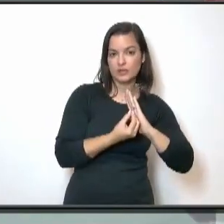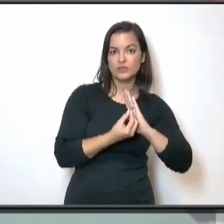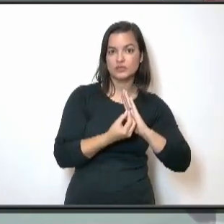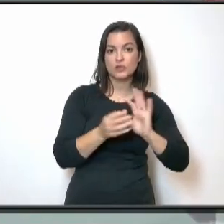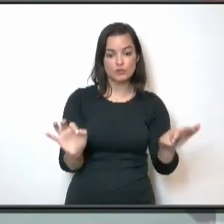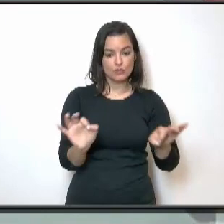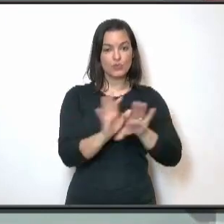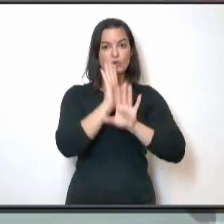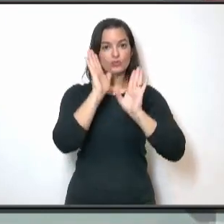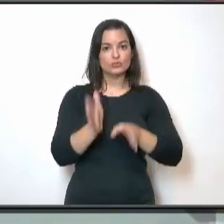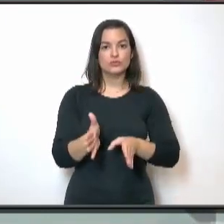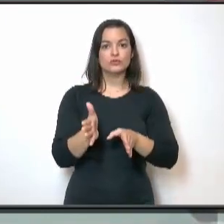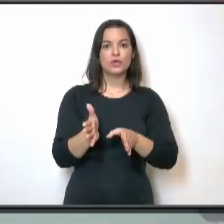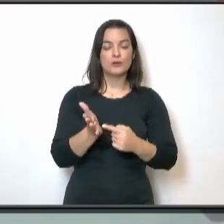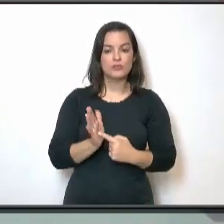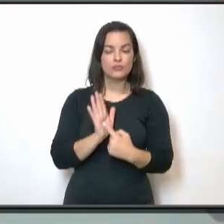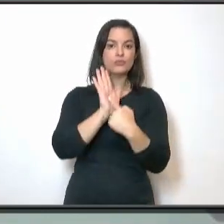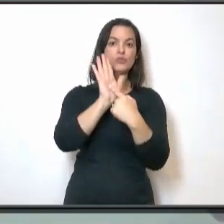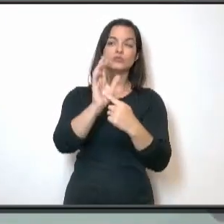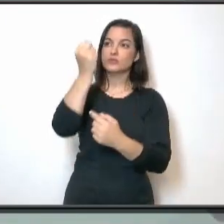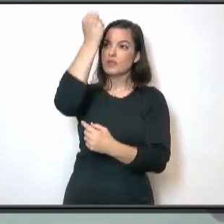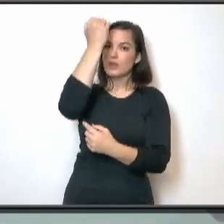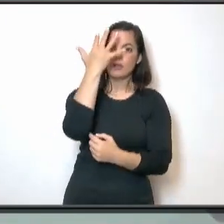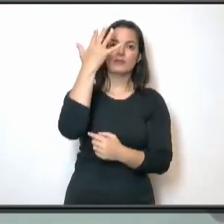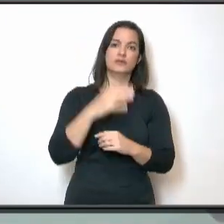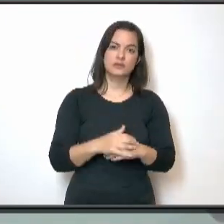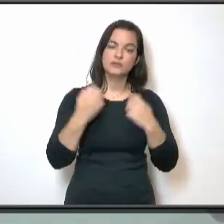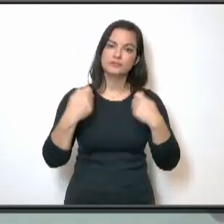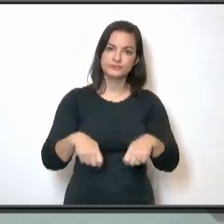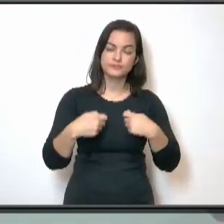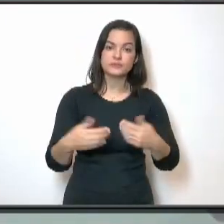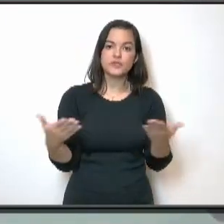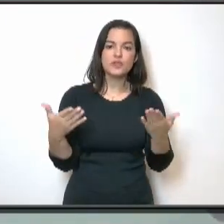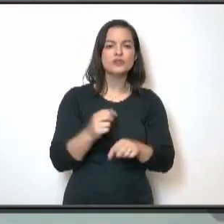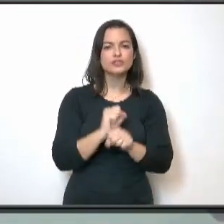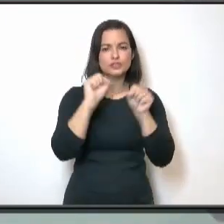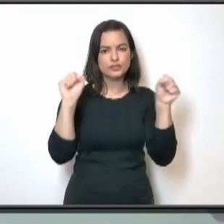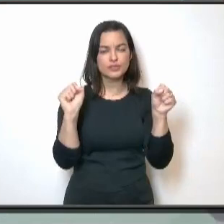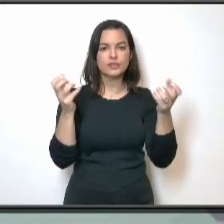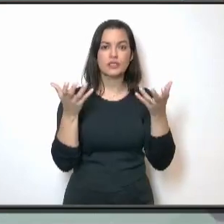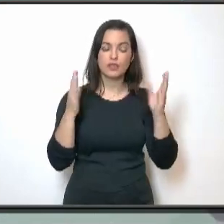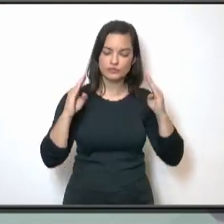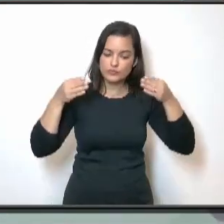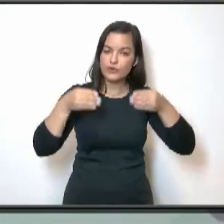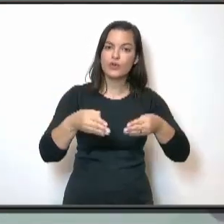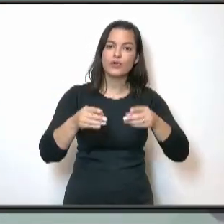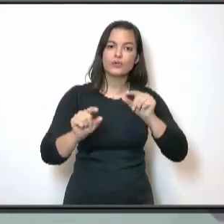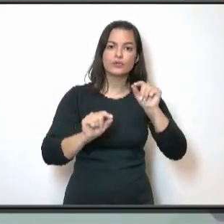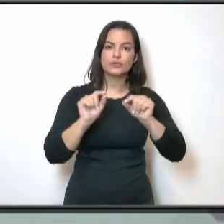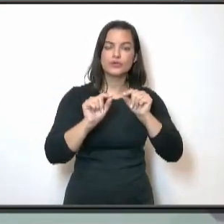essa manifestação tremenda da graça de Deus. Nessa manhã, eu gostaria de enfocar o